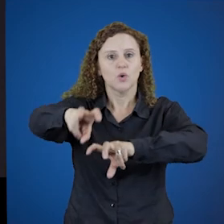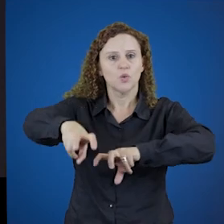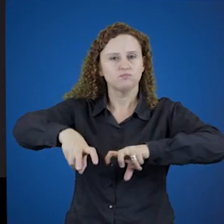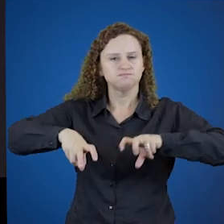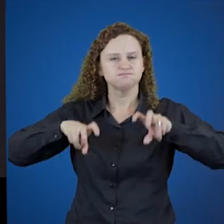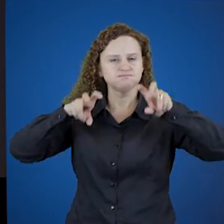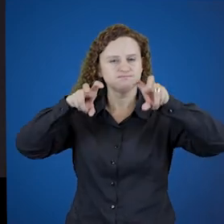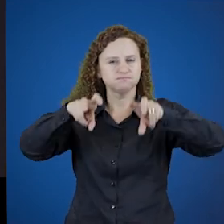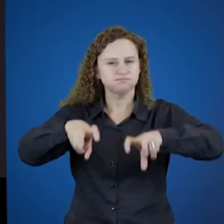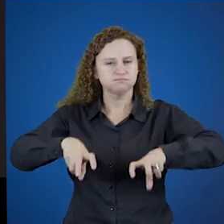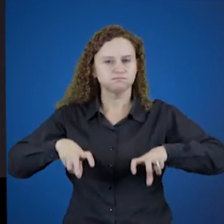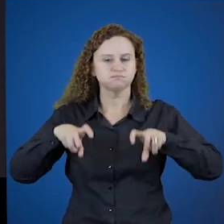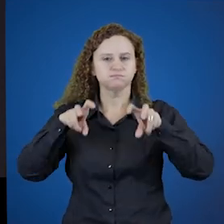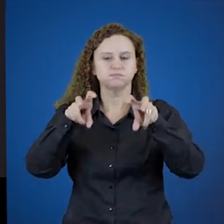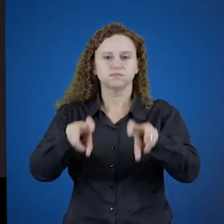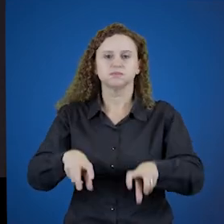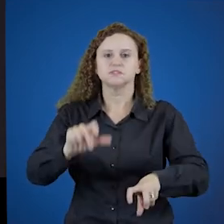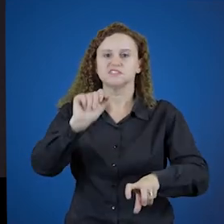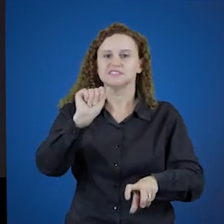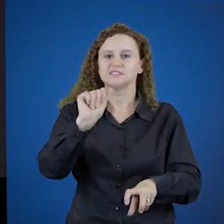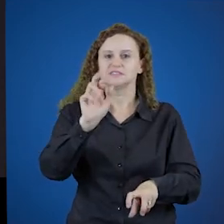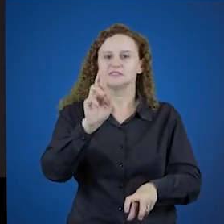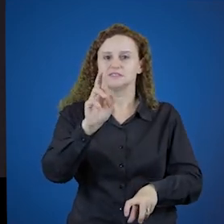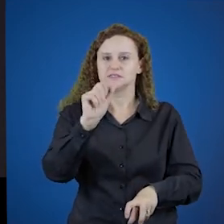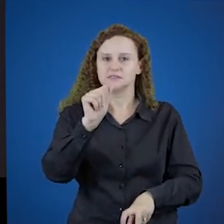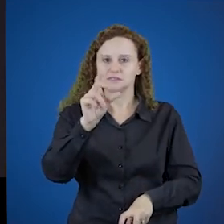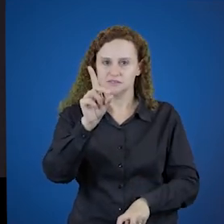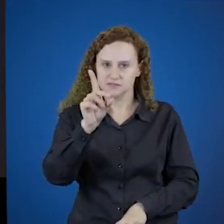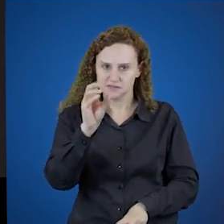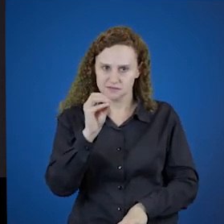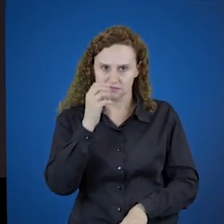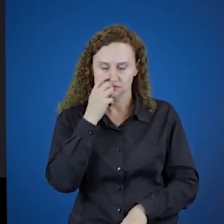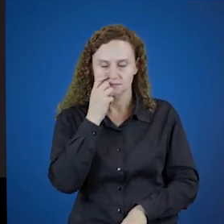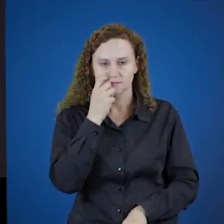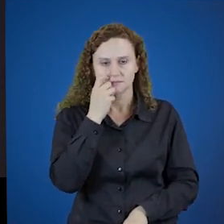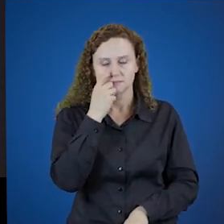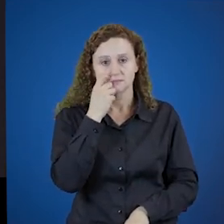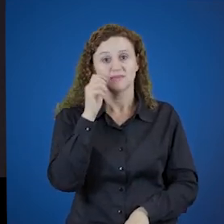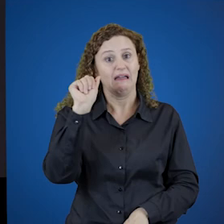e com arado e com arado